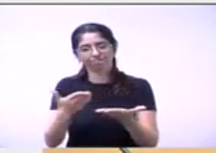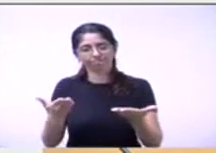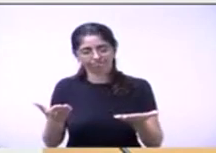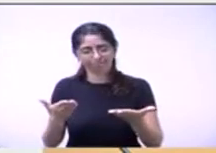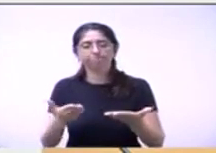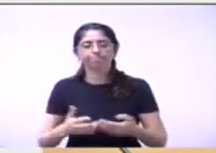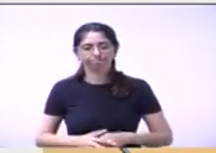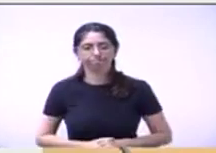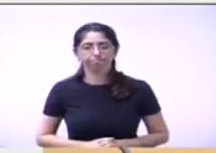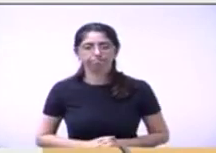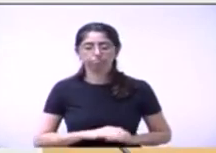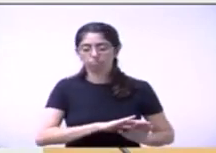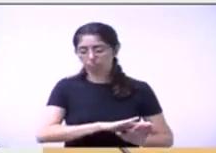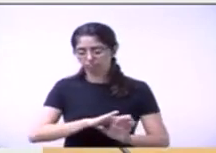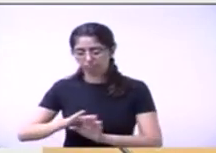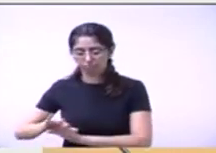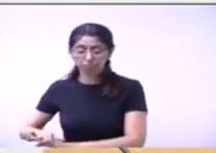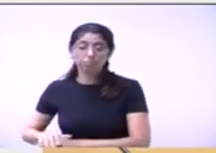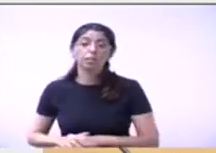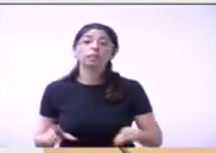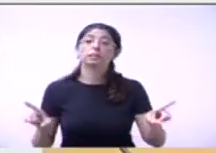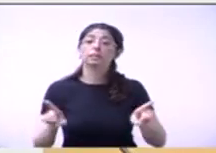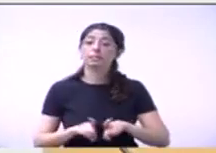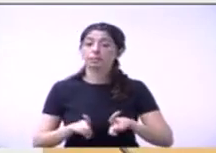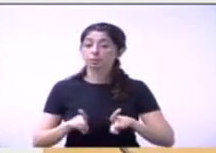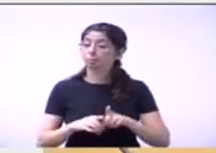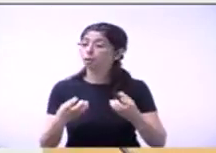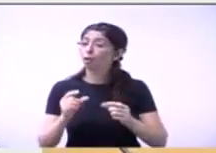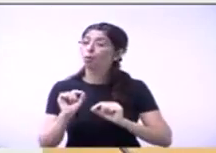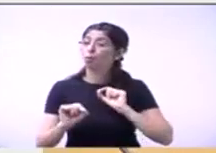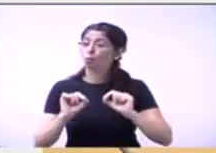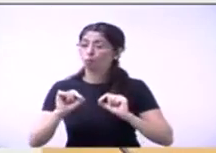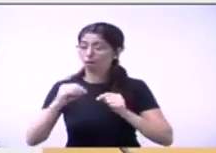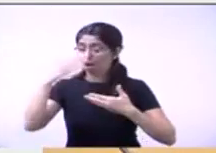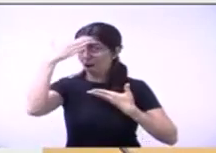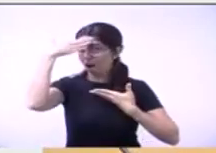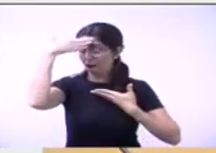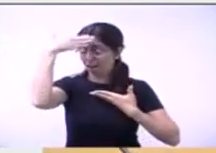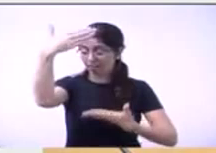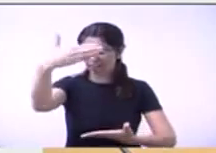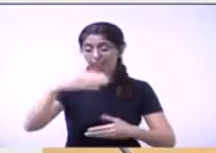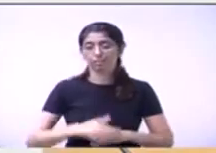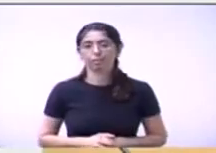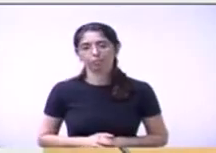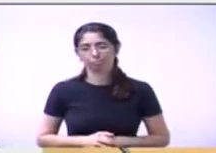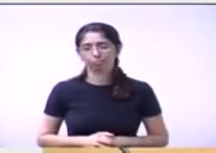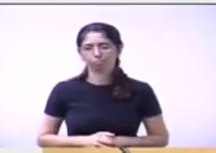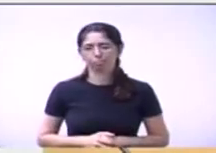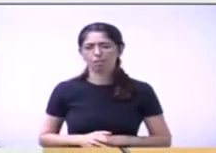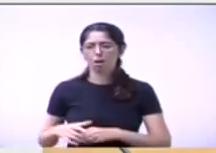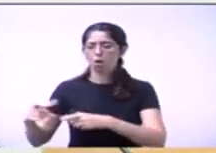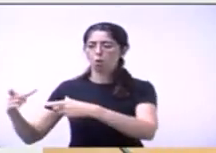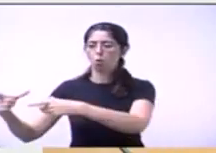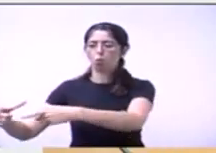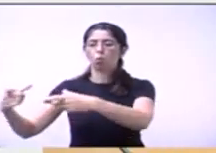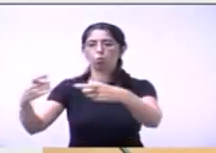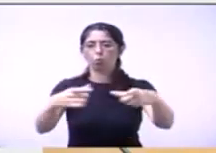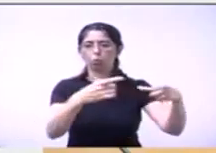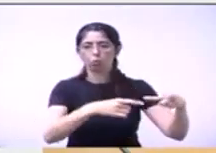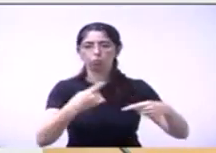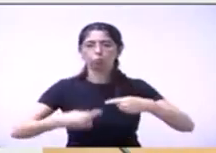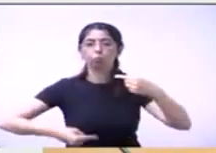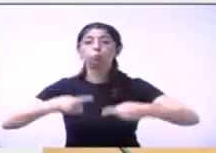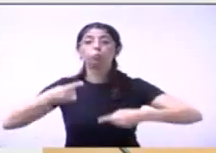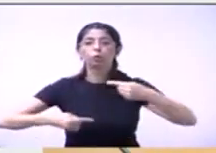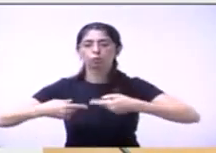aqui agradecer os vários convites para filiação a vários